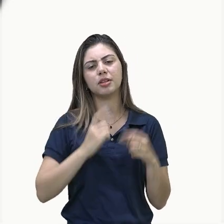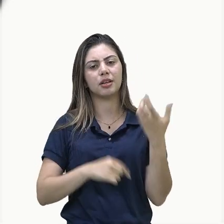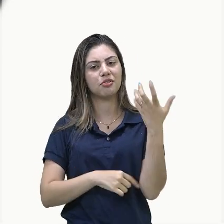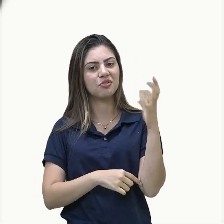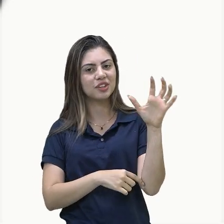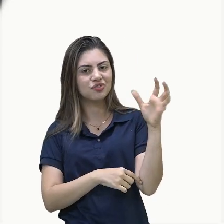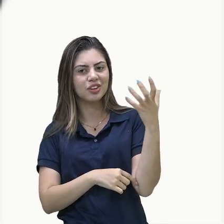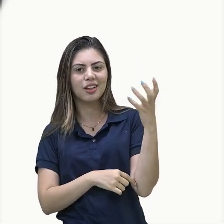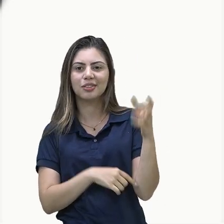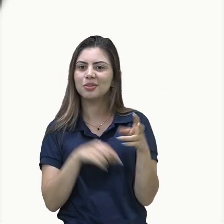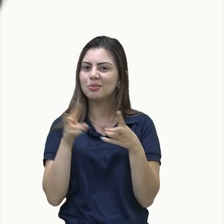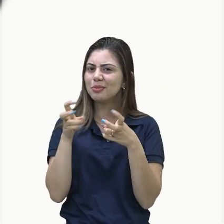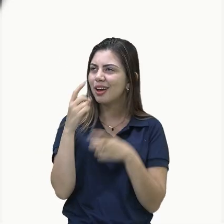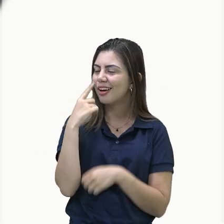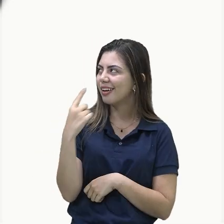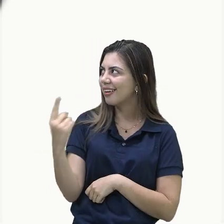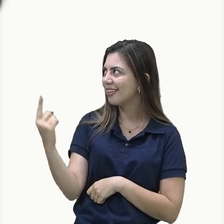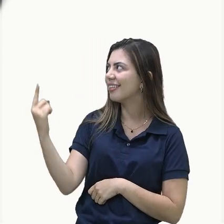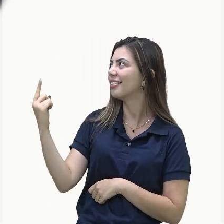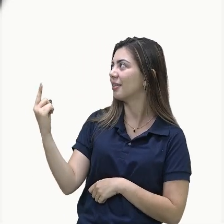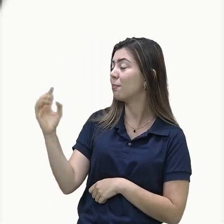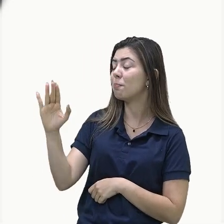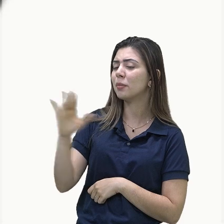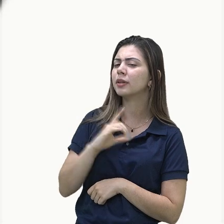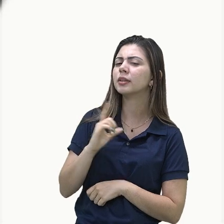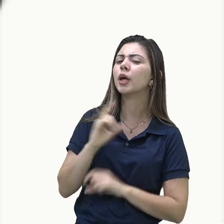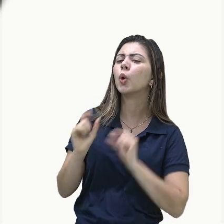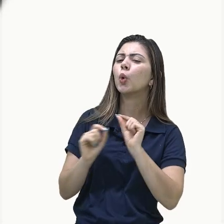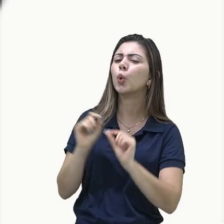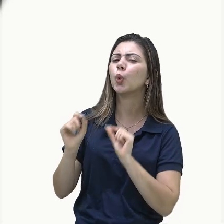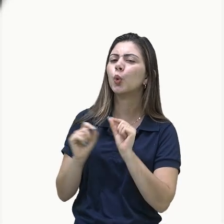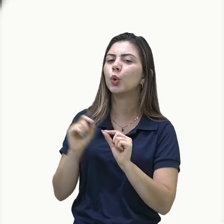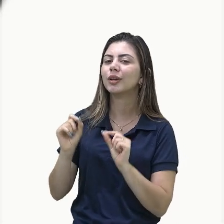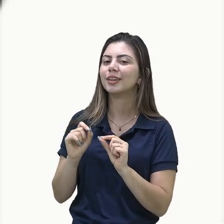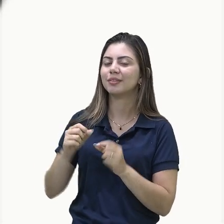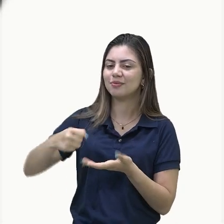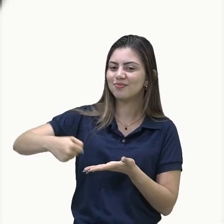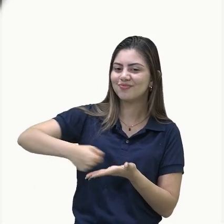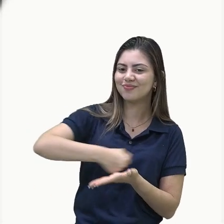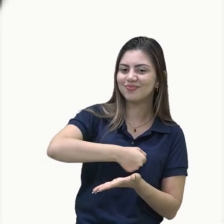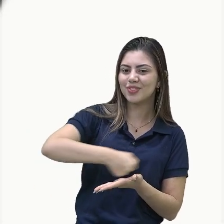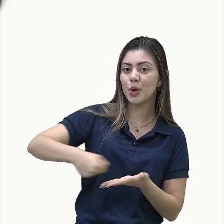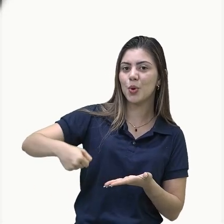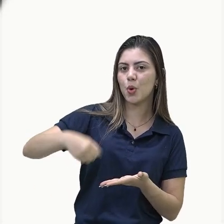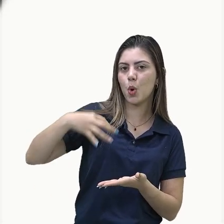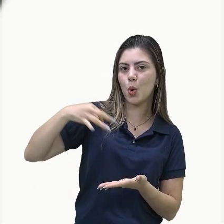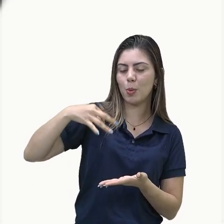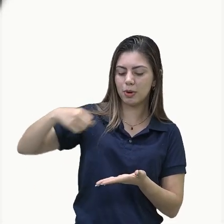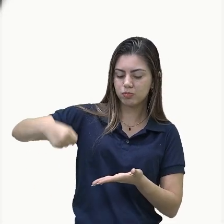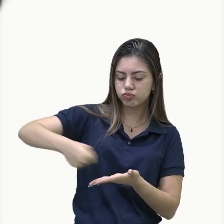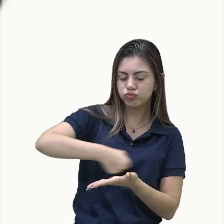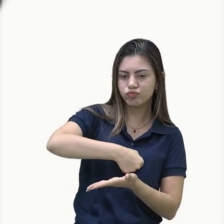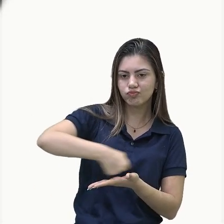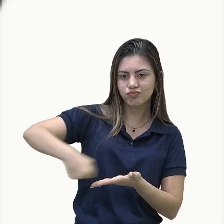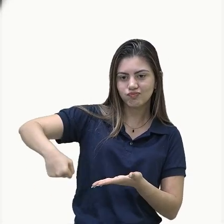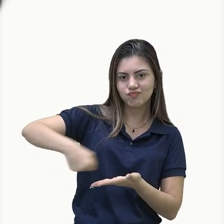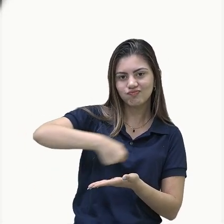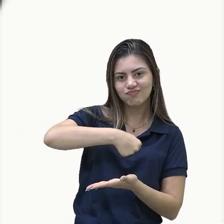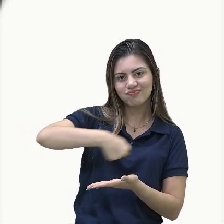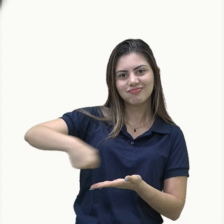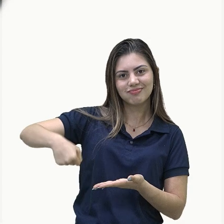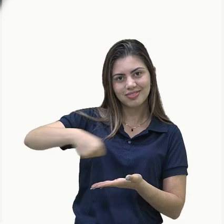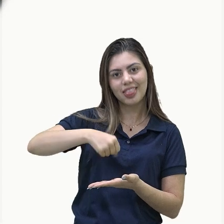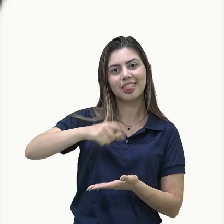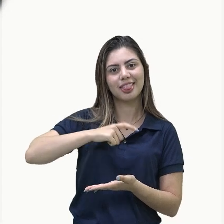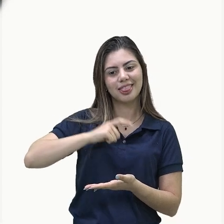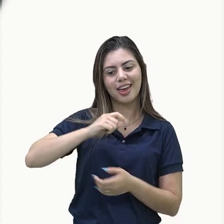aí, mas além dos ventiladores eu tenho aqui, o nosso ferro de passar roupas, conhecido como ferro